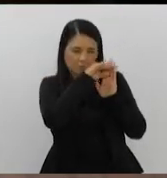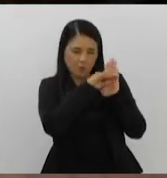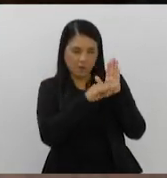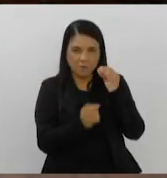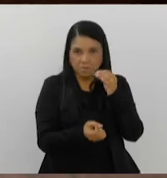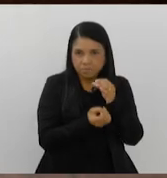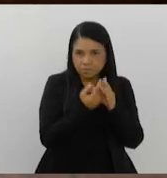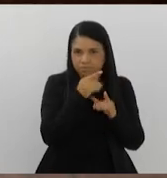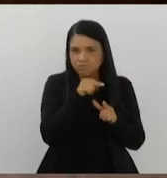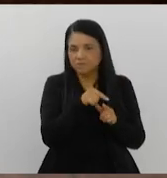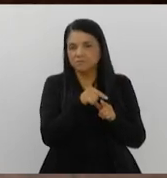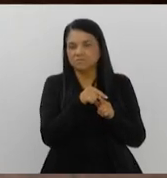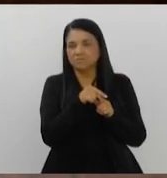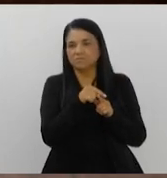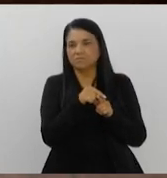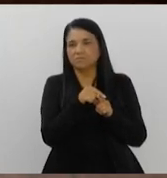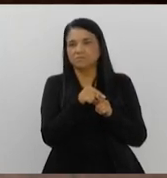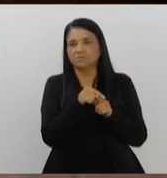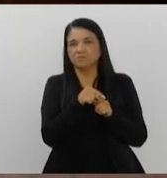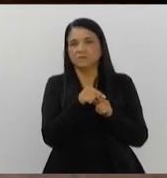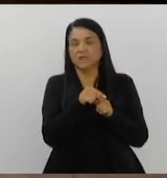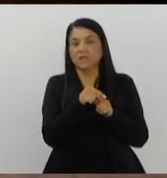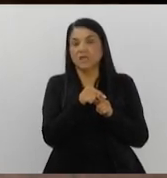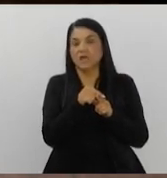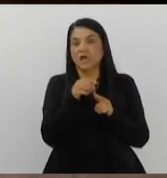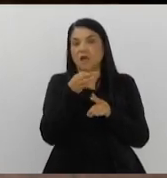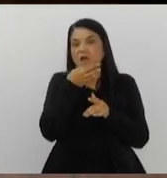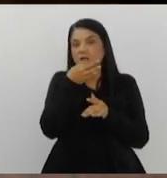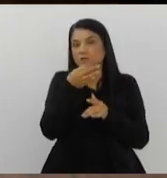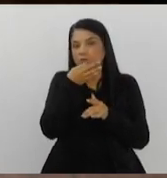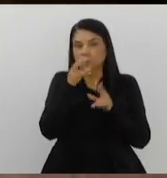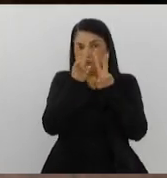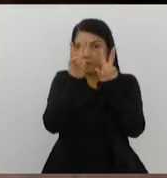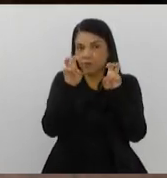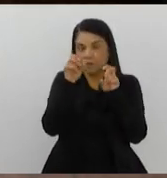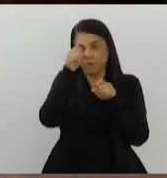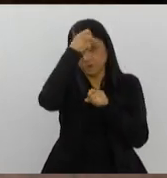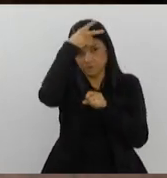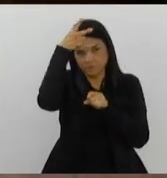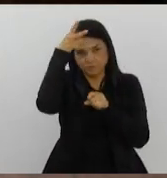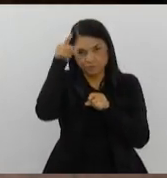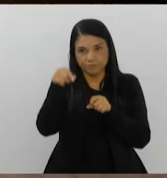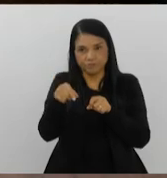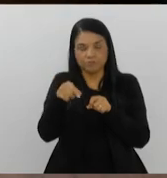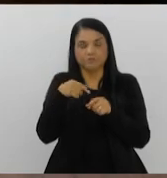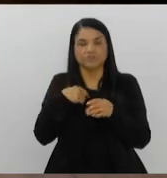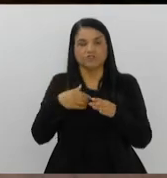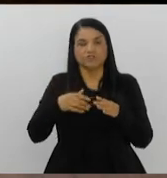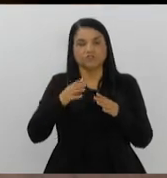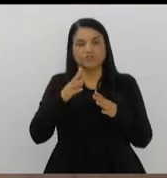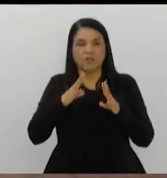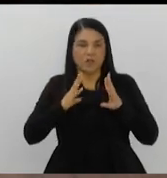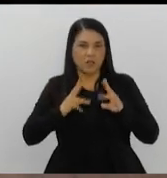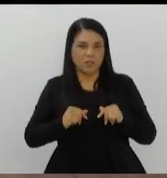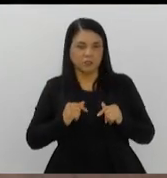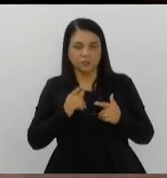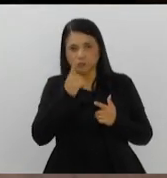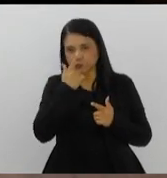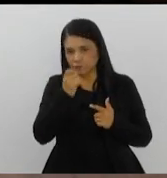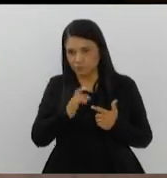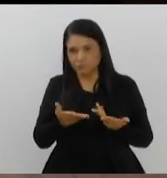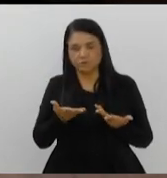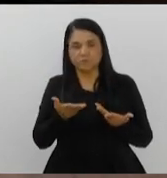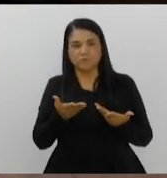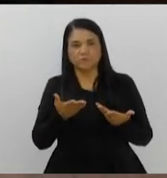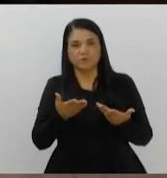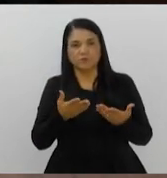que são questões basicamente do município, né? Tirar lixo, entulho, etc. Então,